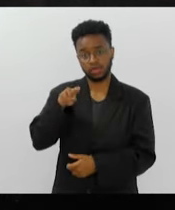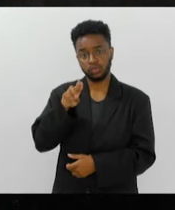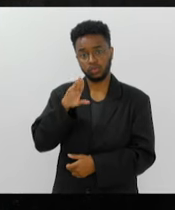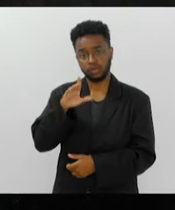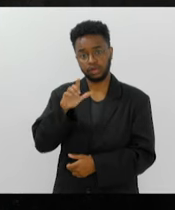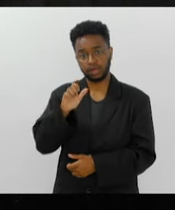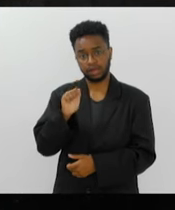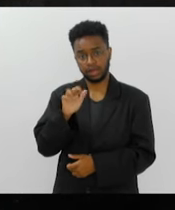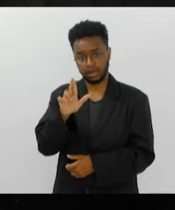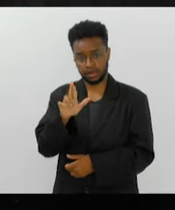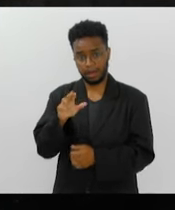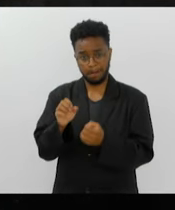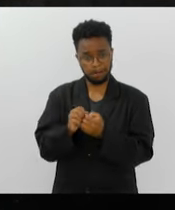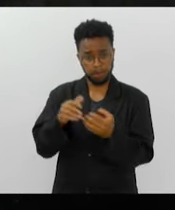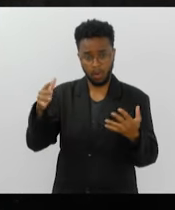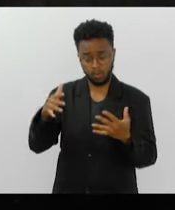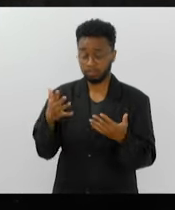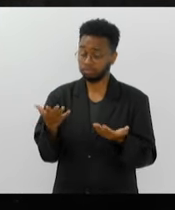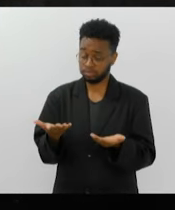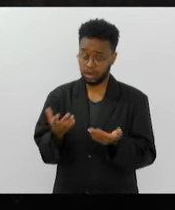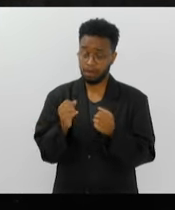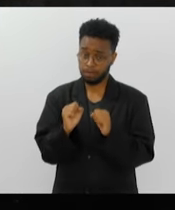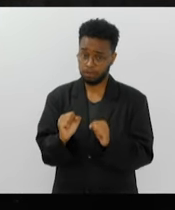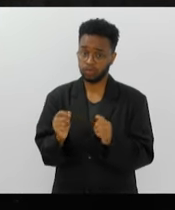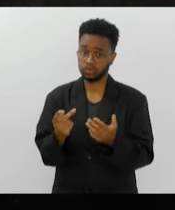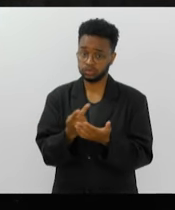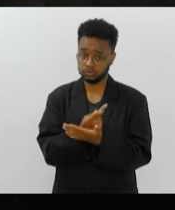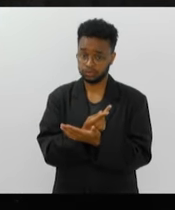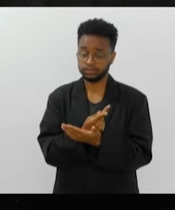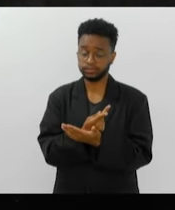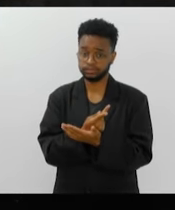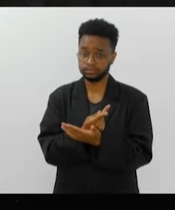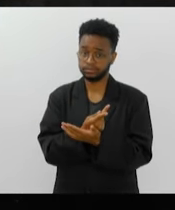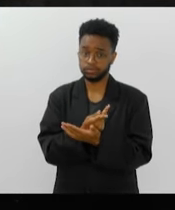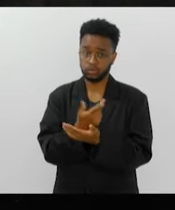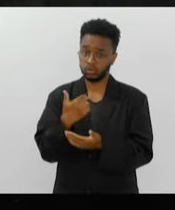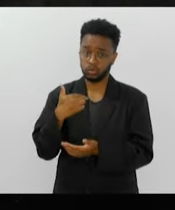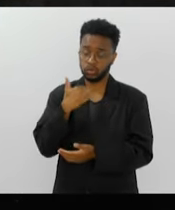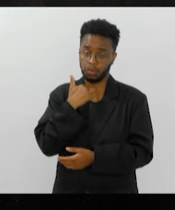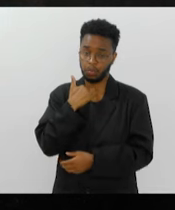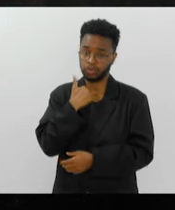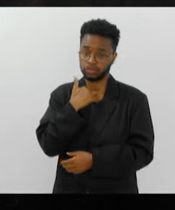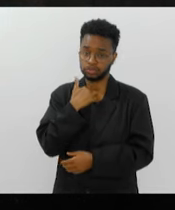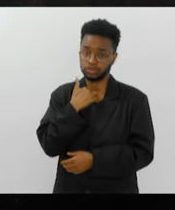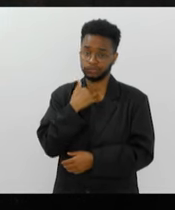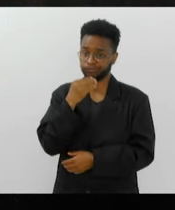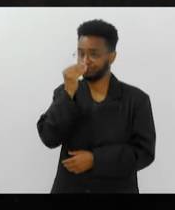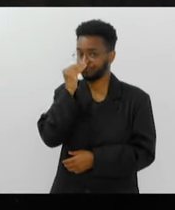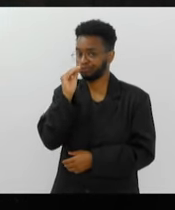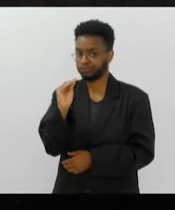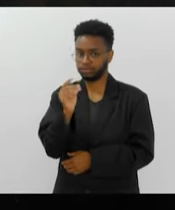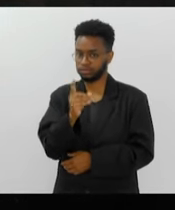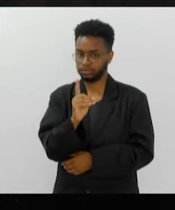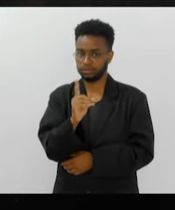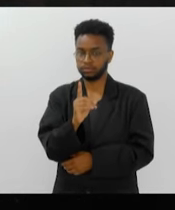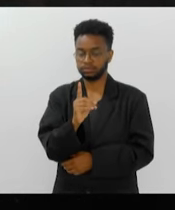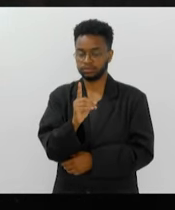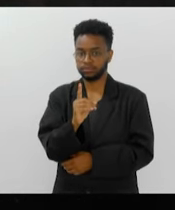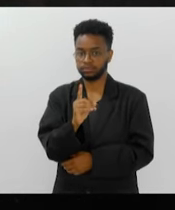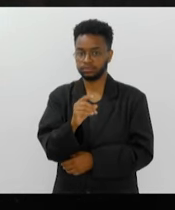nuclear é uma hipótese que a gente não pode descartar se não